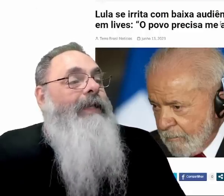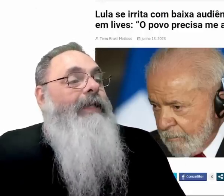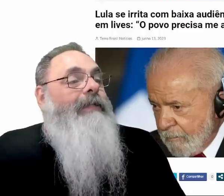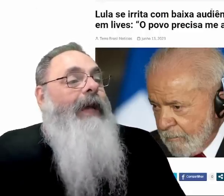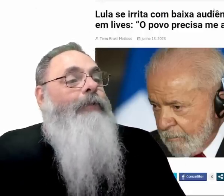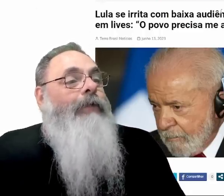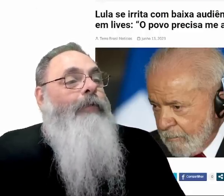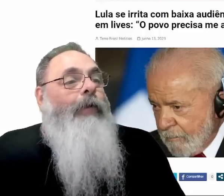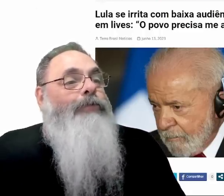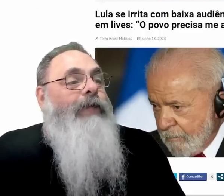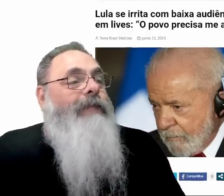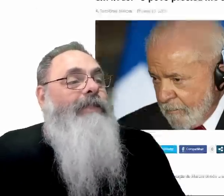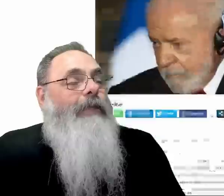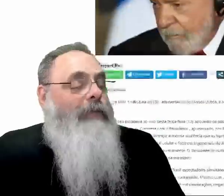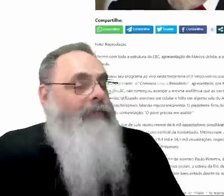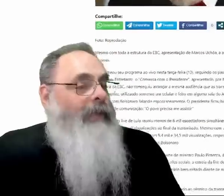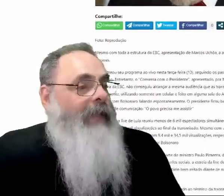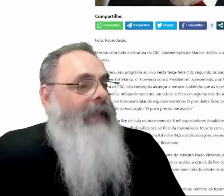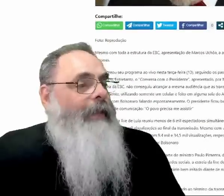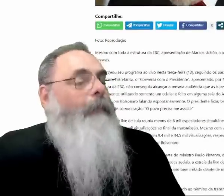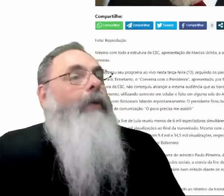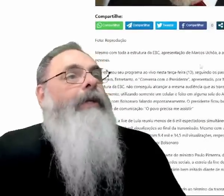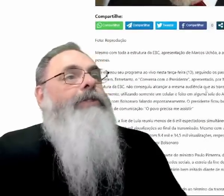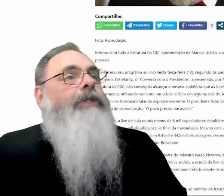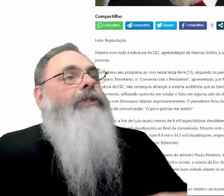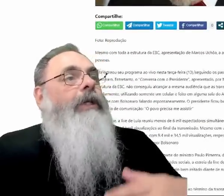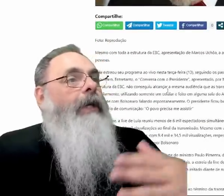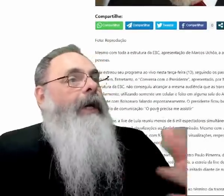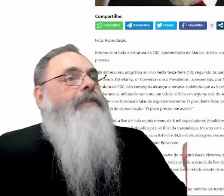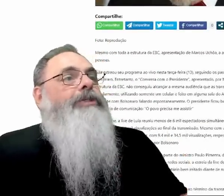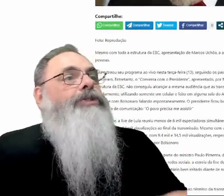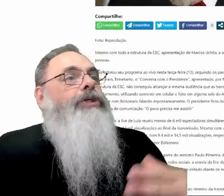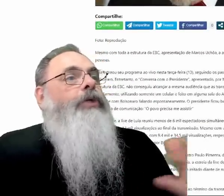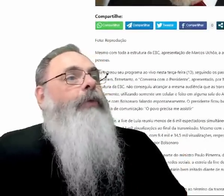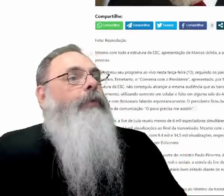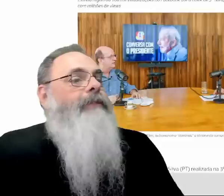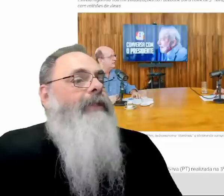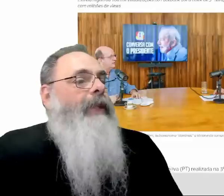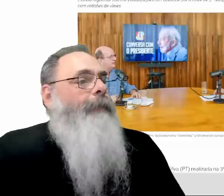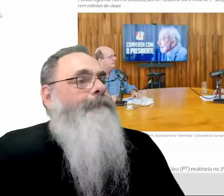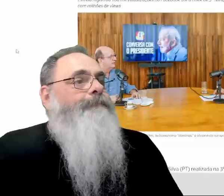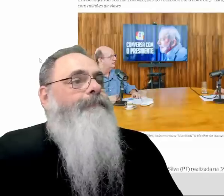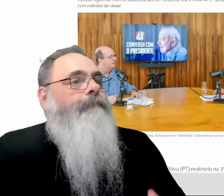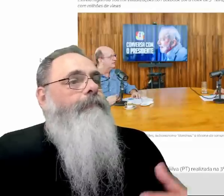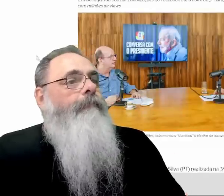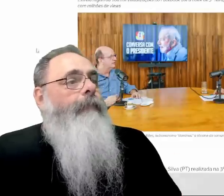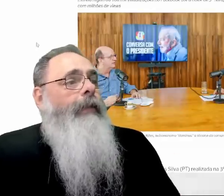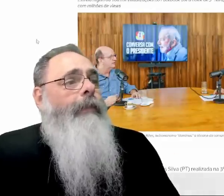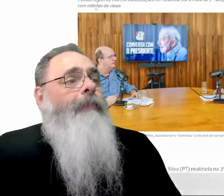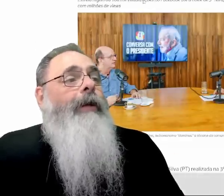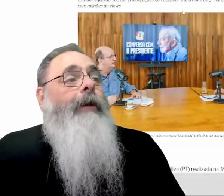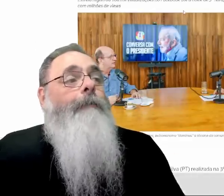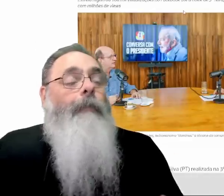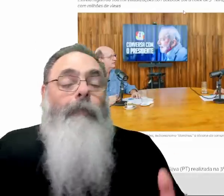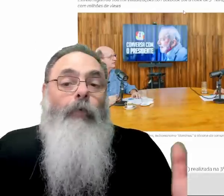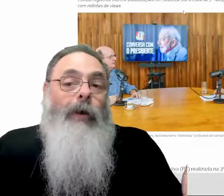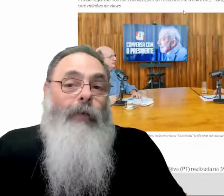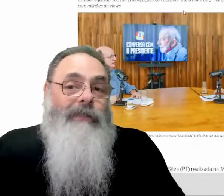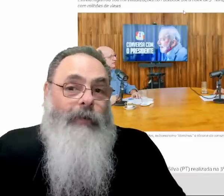ele tá irritado aqui com audiência que não teve ninguém que pouca gente assistiu e coisa e tal e